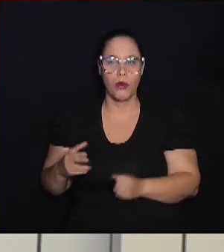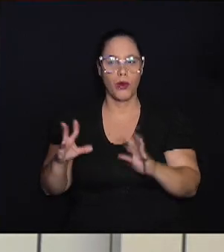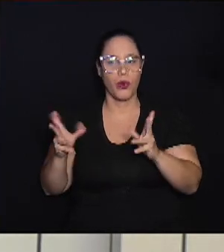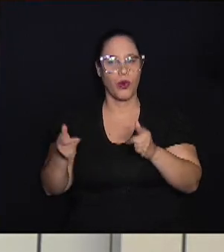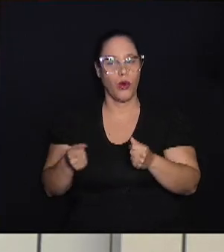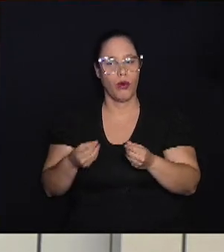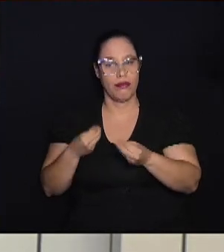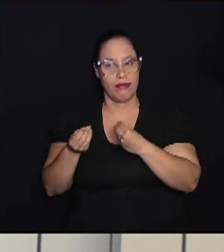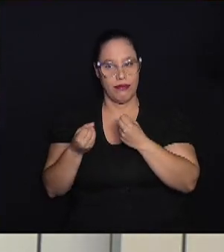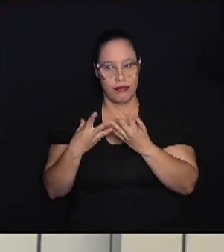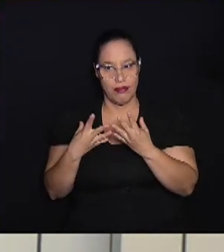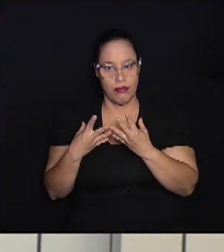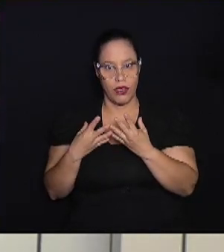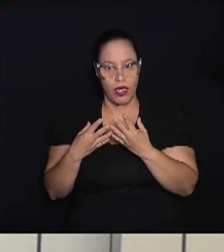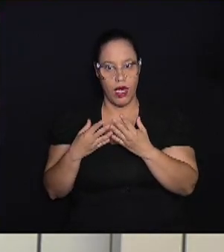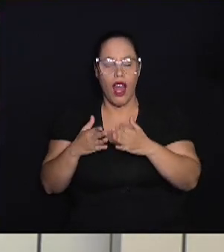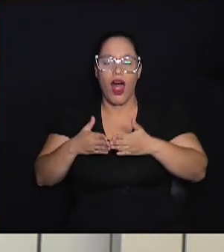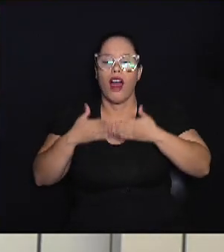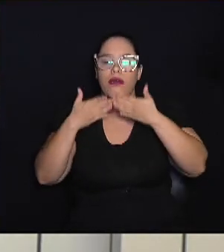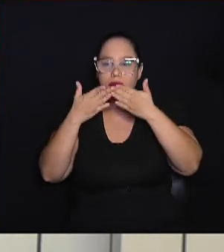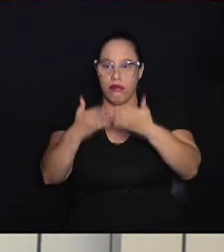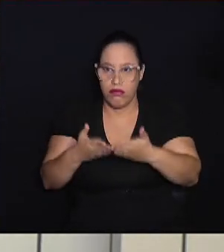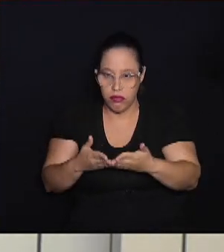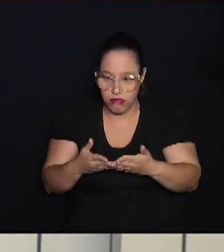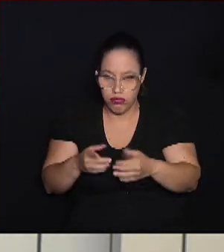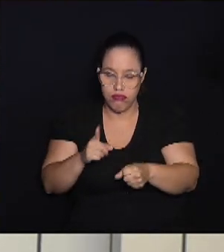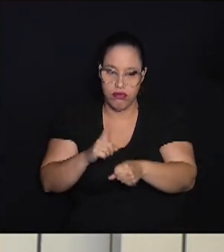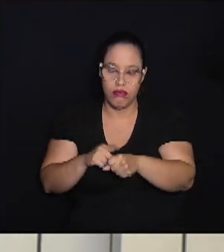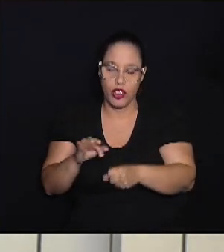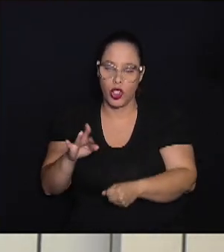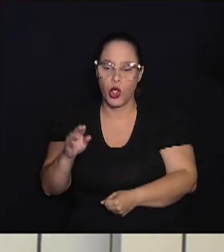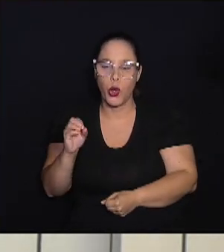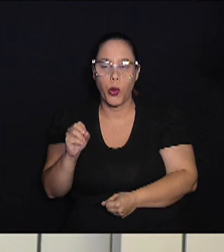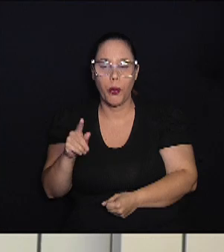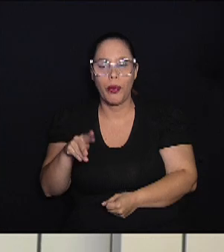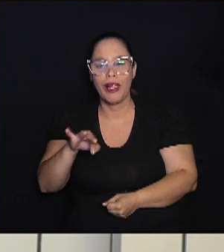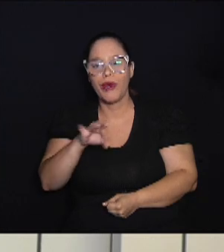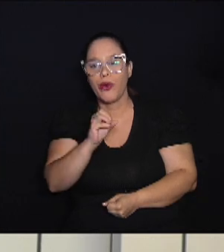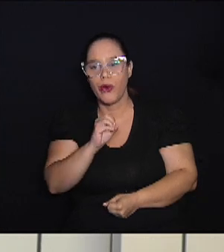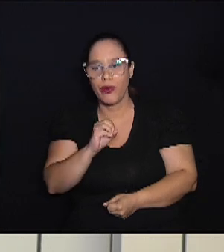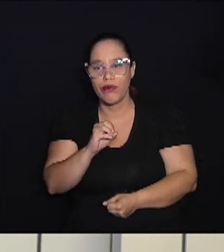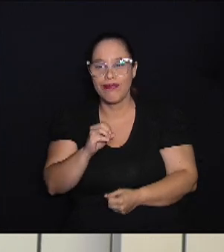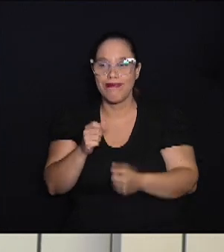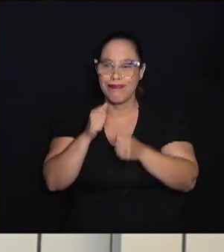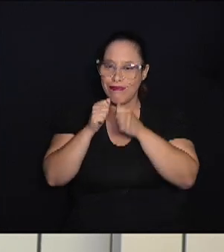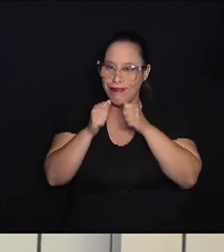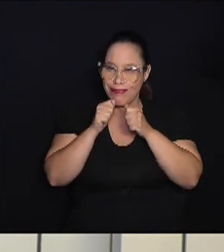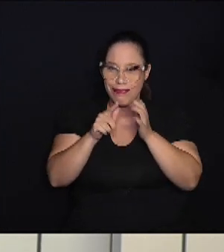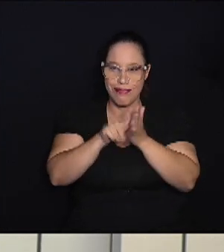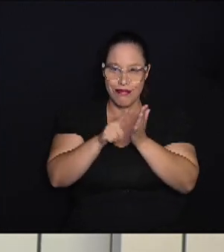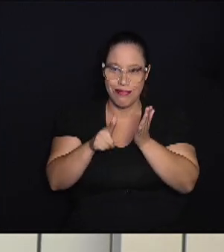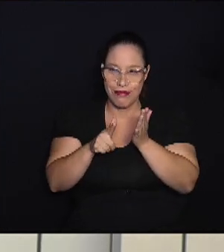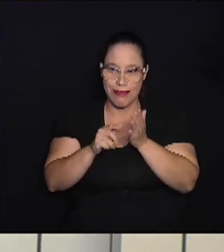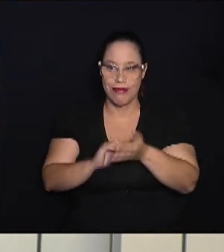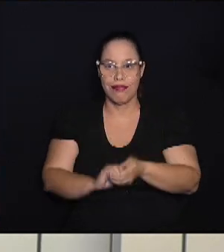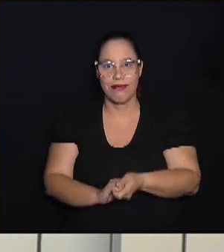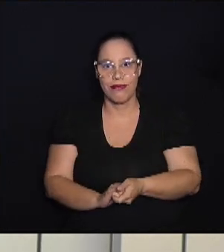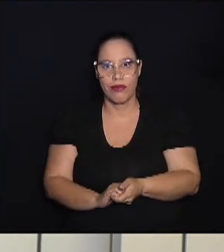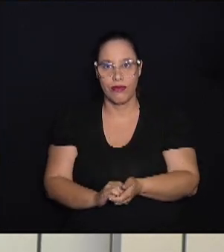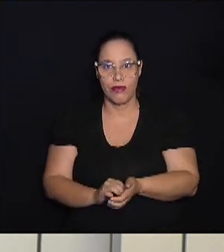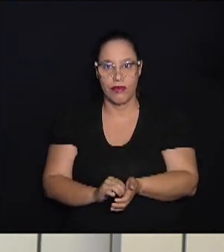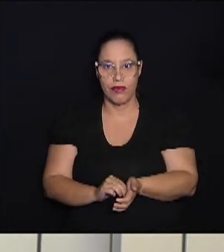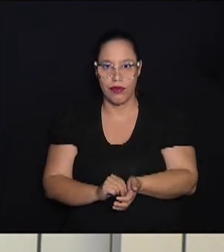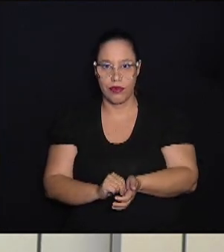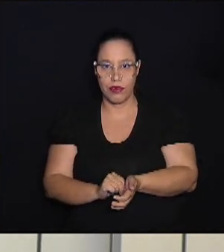Quero agradecer também a disponibilidade do tempo do tio Pingo aqui com a nossa equipe organizadora aí do projeto por todas